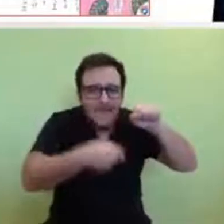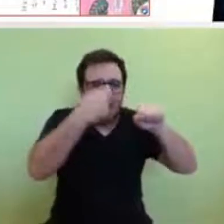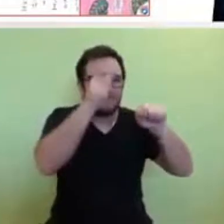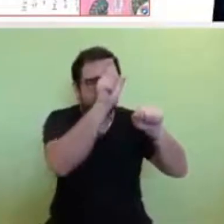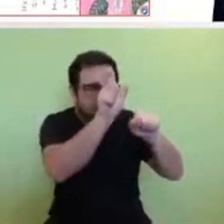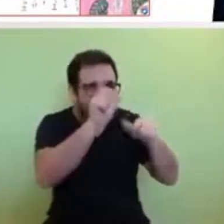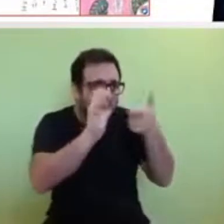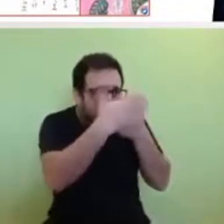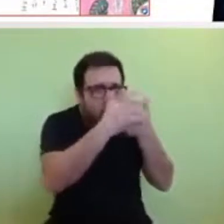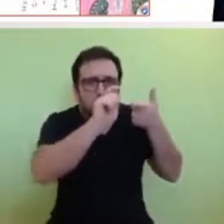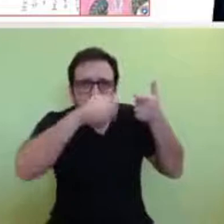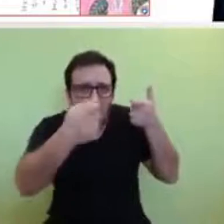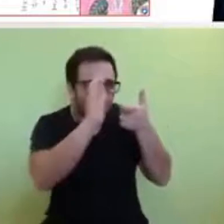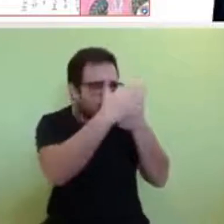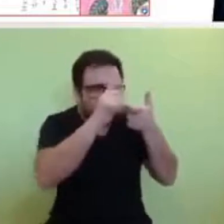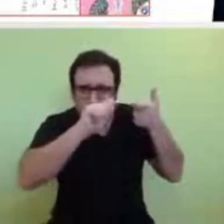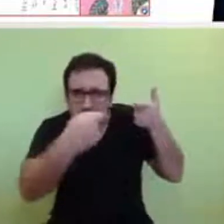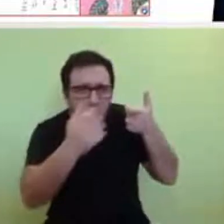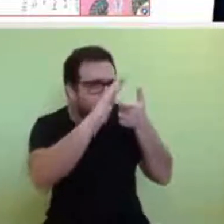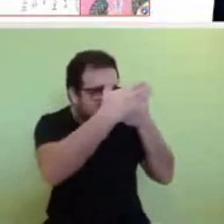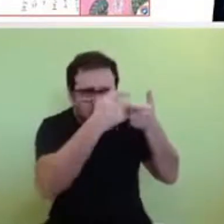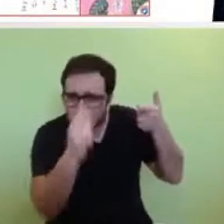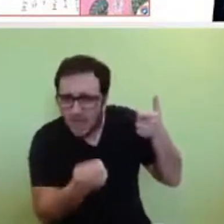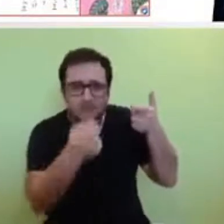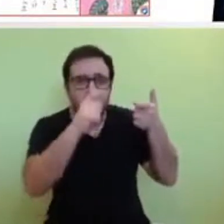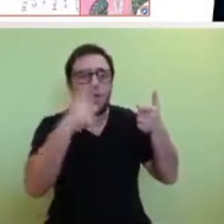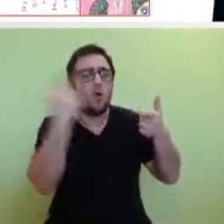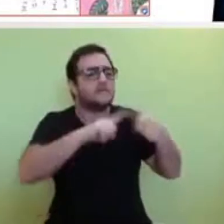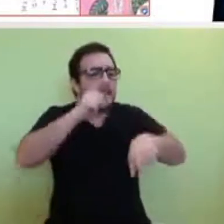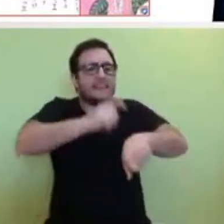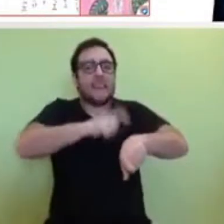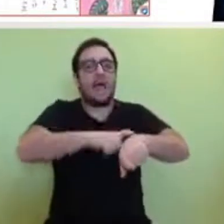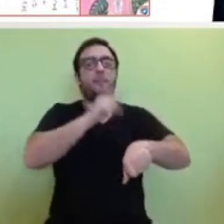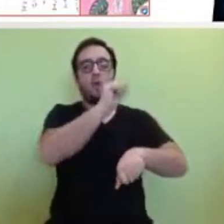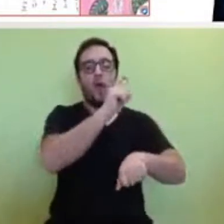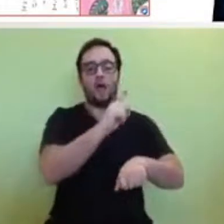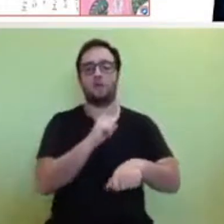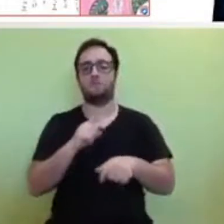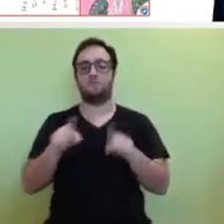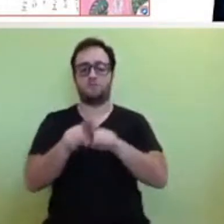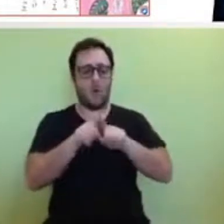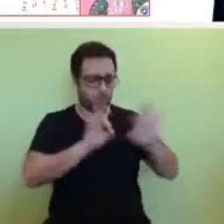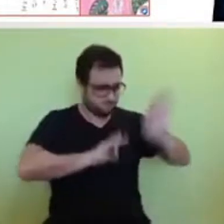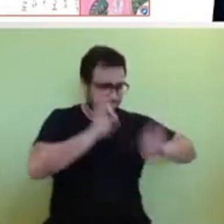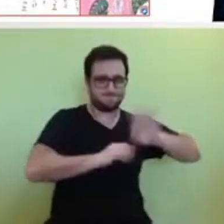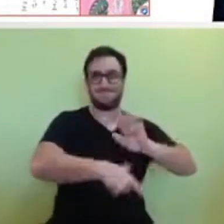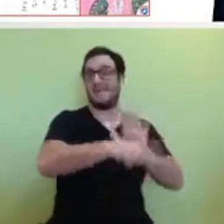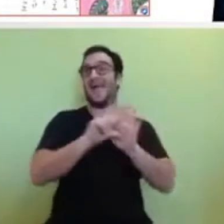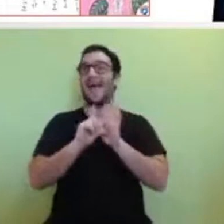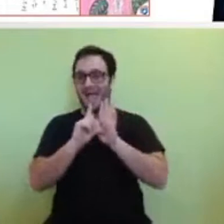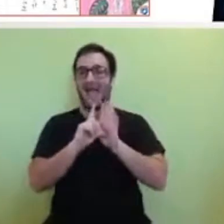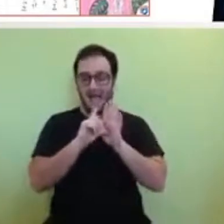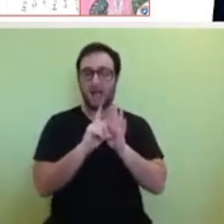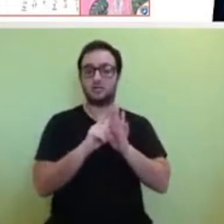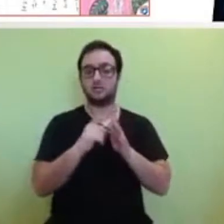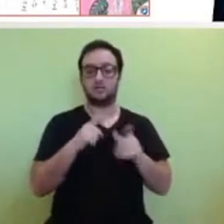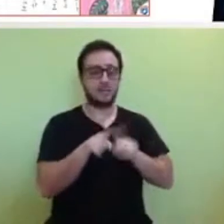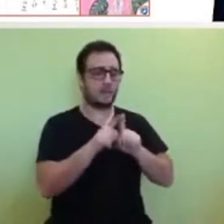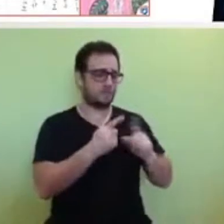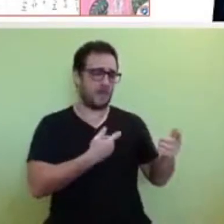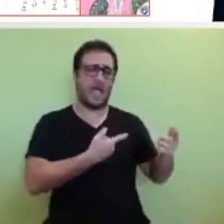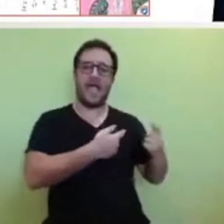nome e sinal. E quem foi interpretar comigo também sabia um pouco de escrita de sinais, então a gente conseguiu se virar com aquilo. Foi